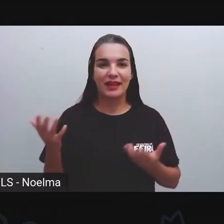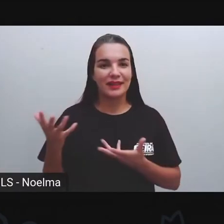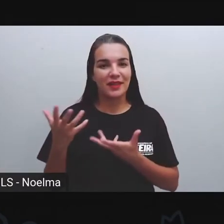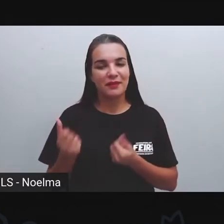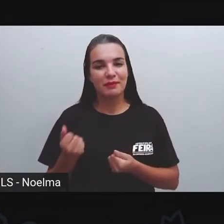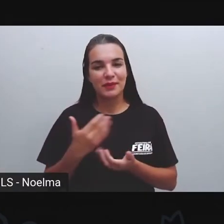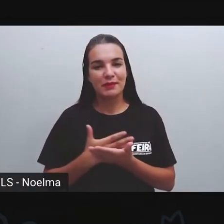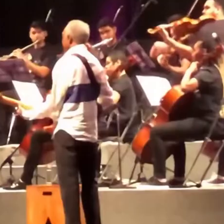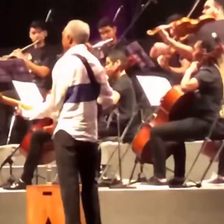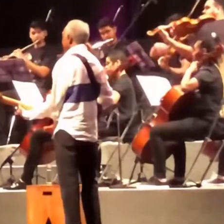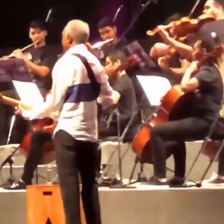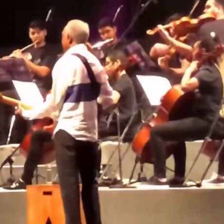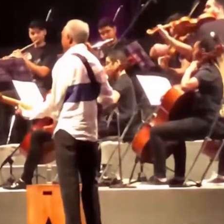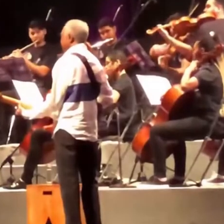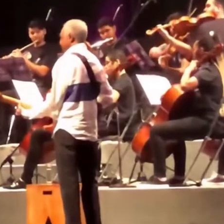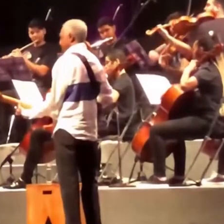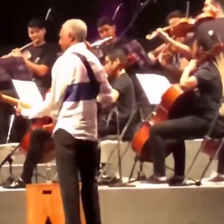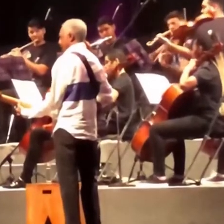música.